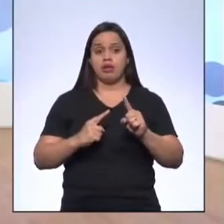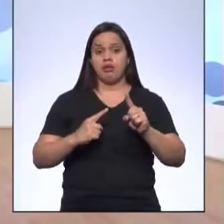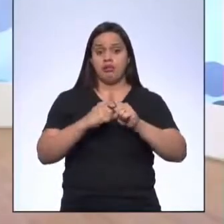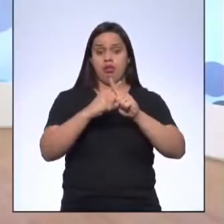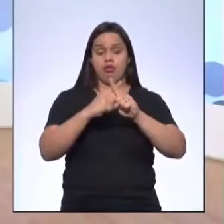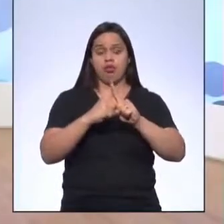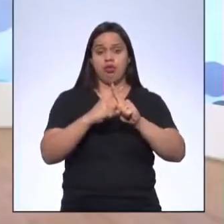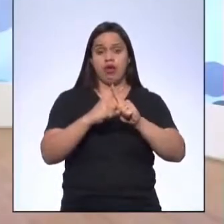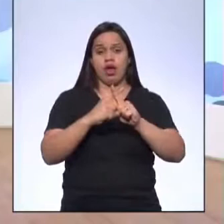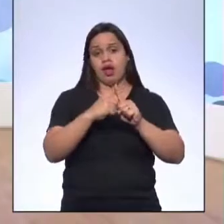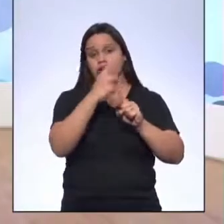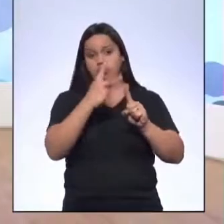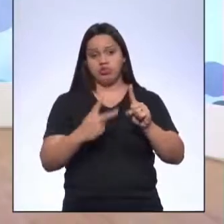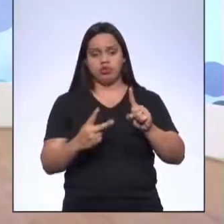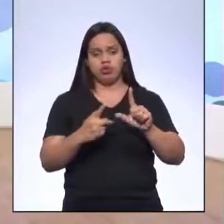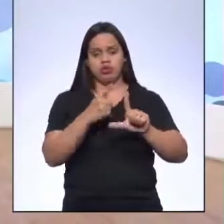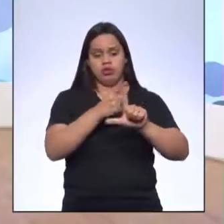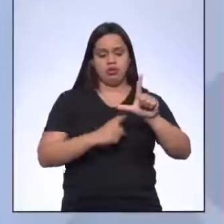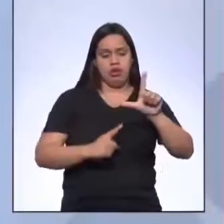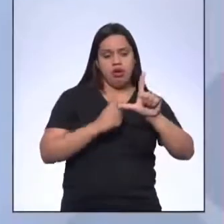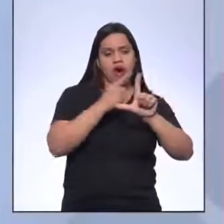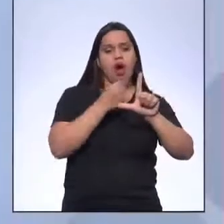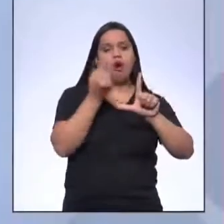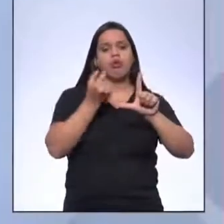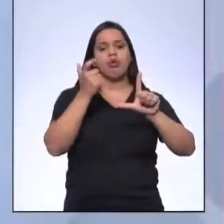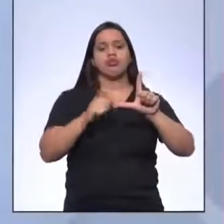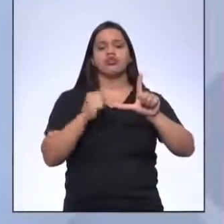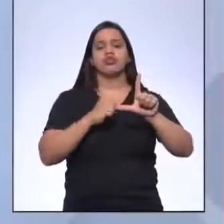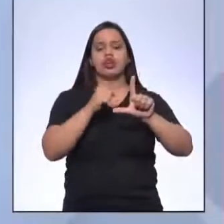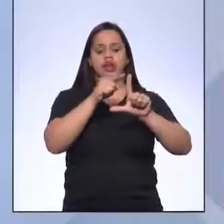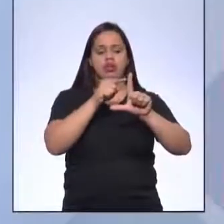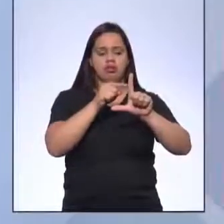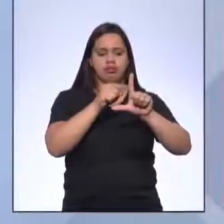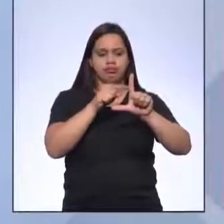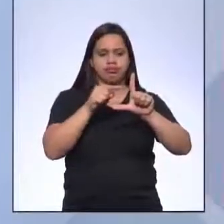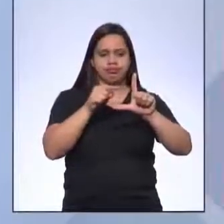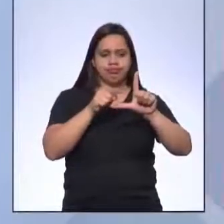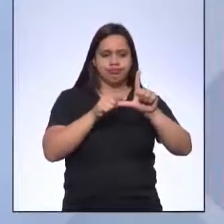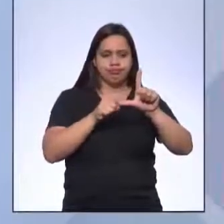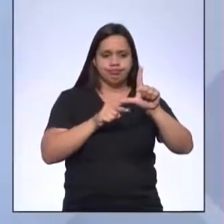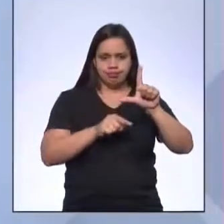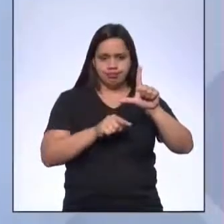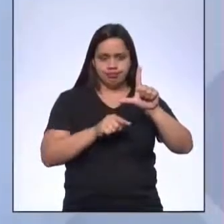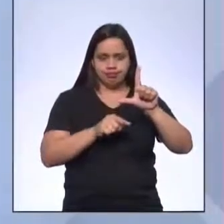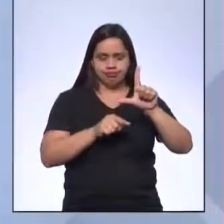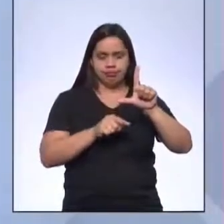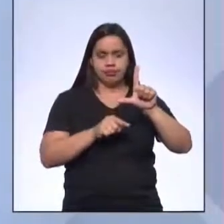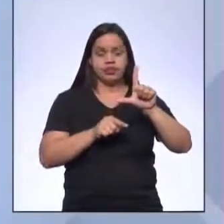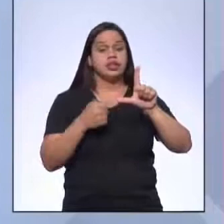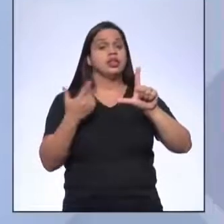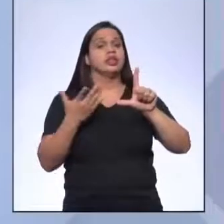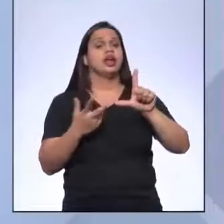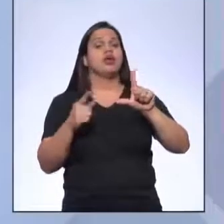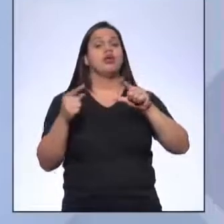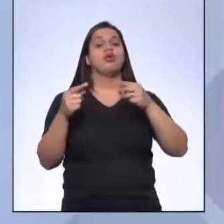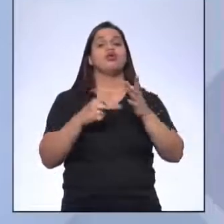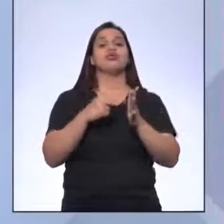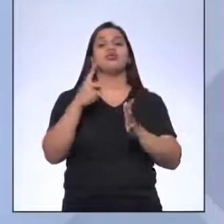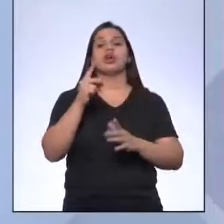primeiro. é coincidente mente nesse caso já que a multiplicação o segundo. É o